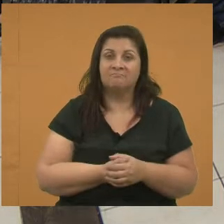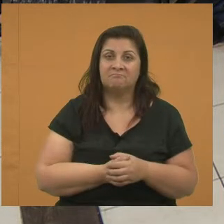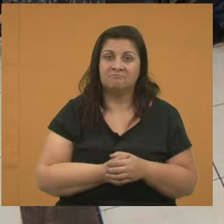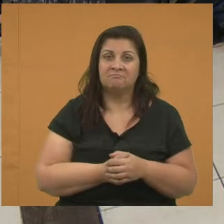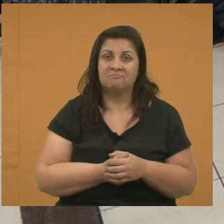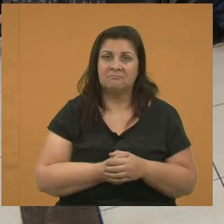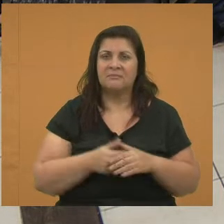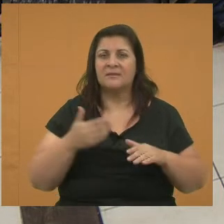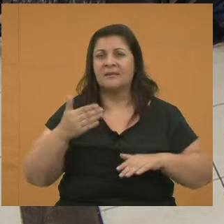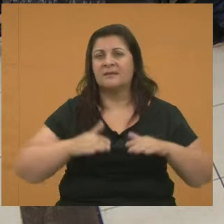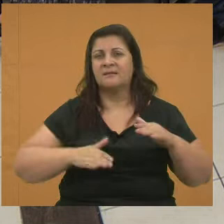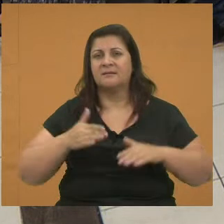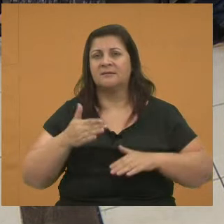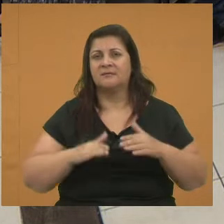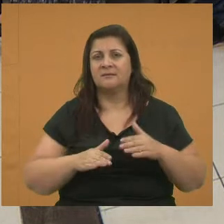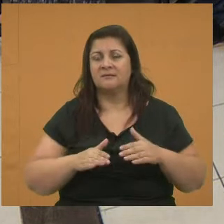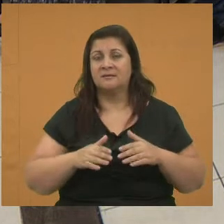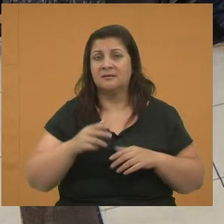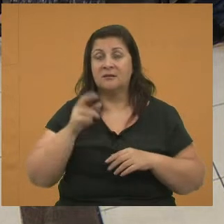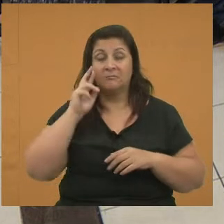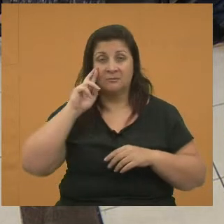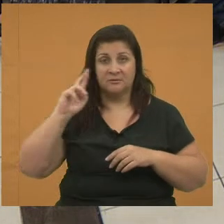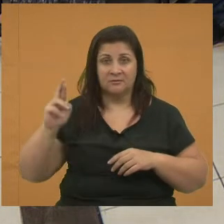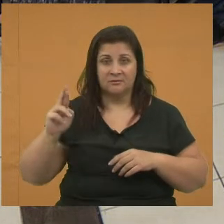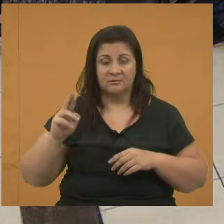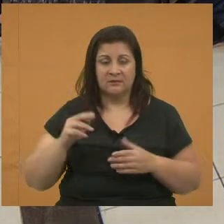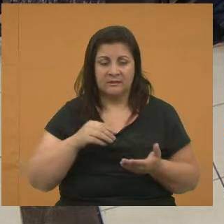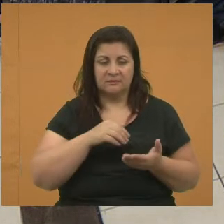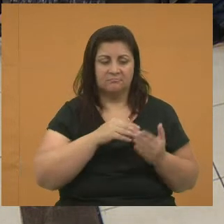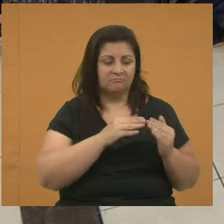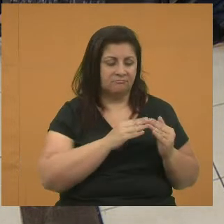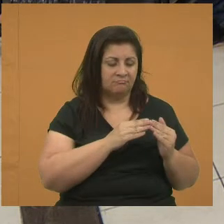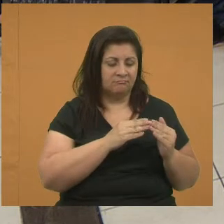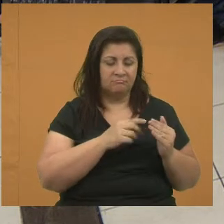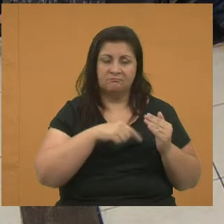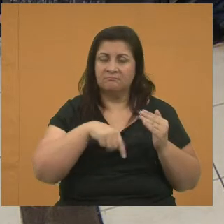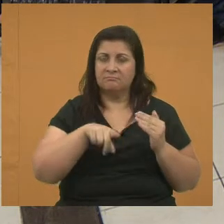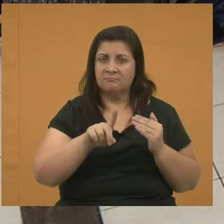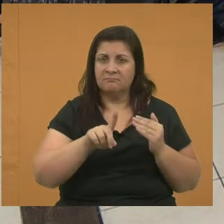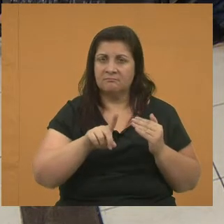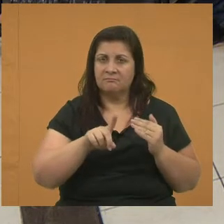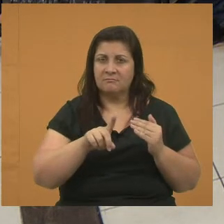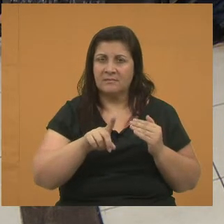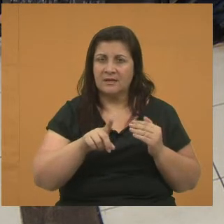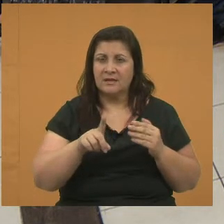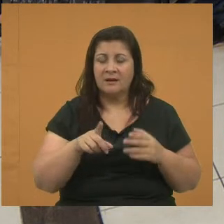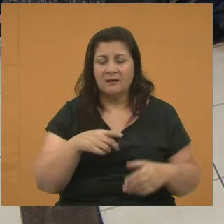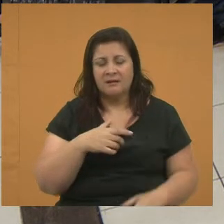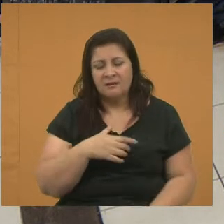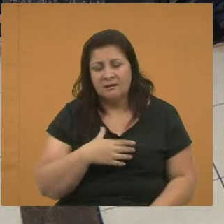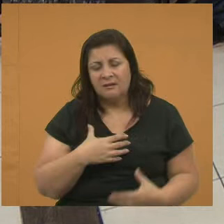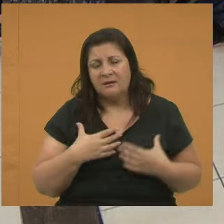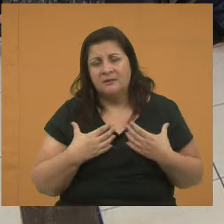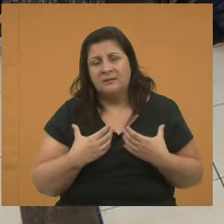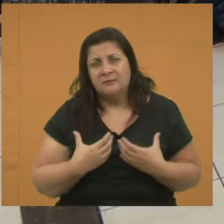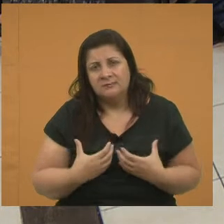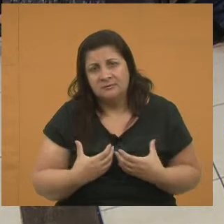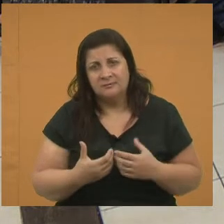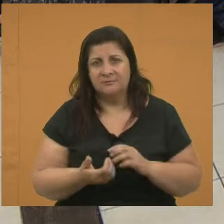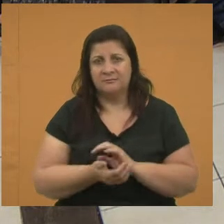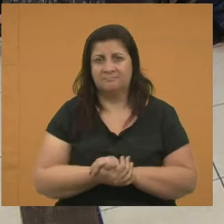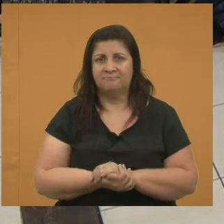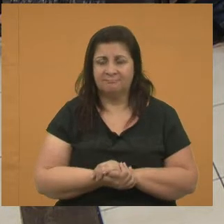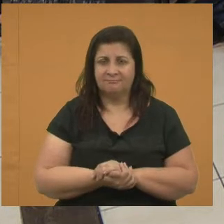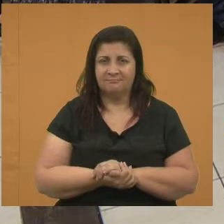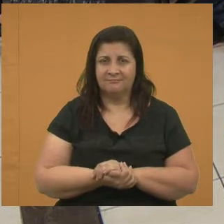que muitas das vezes o comerciante ele sai da sua casa, né, com o farol baixo, vamos dizer assim, né,